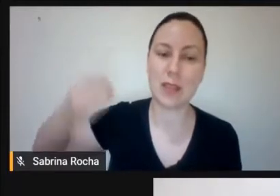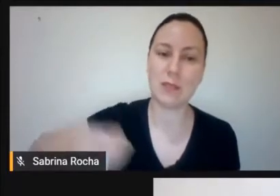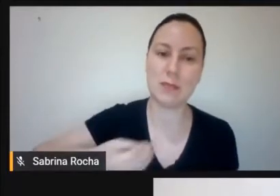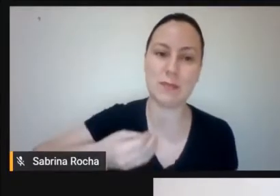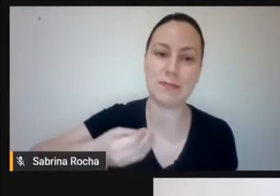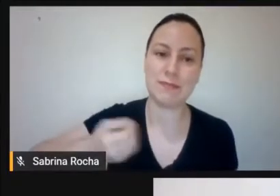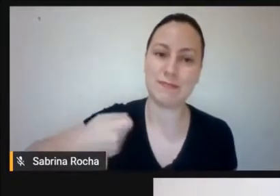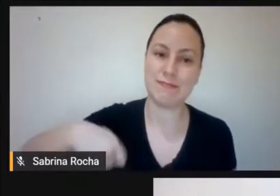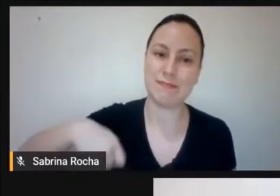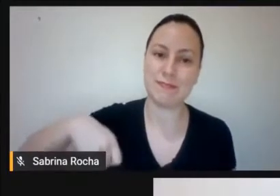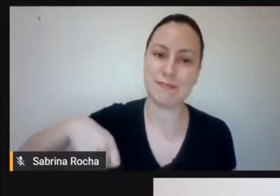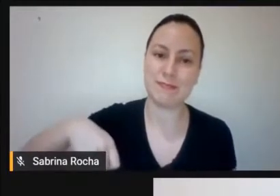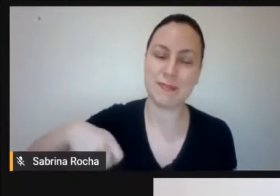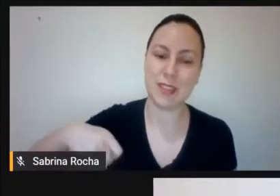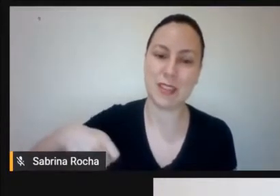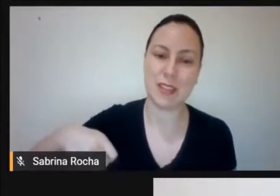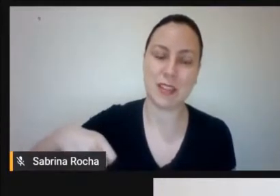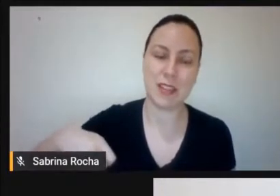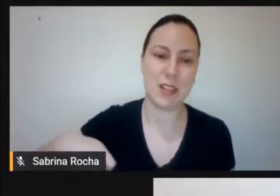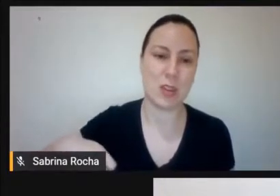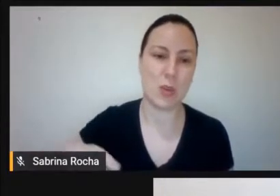que é assim,